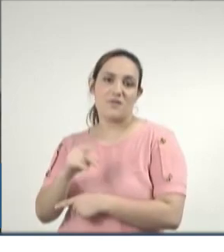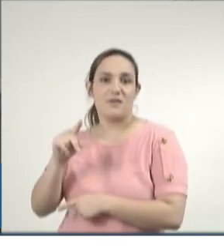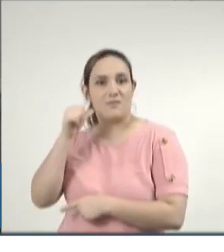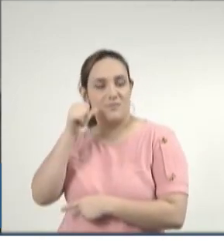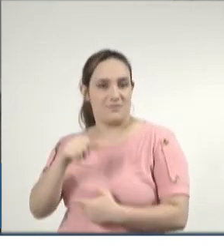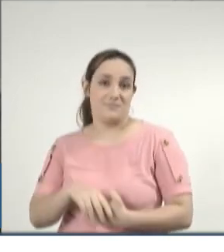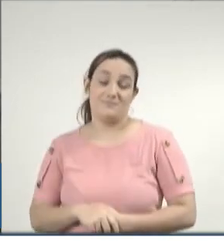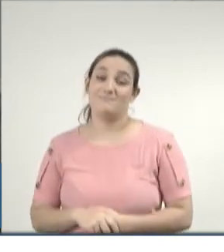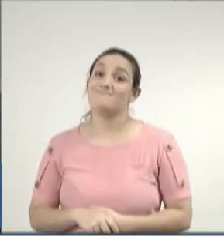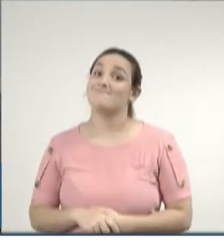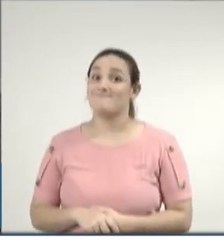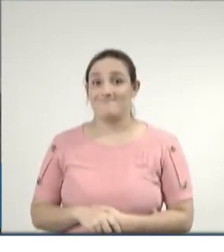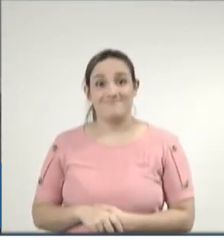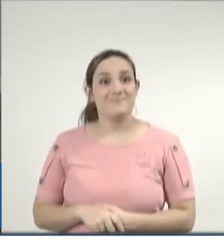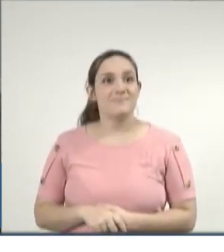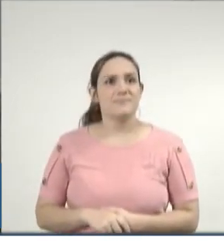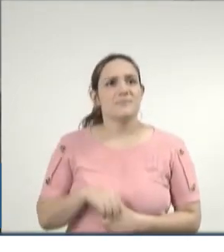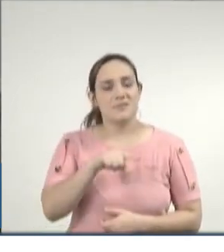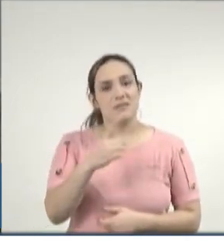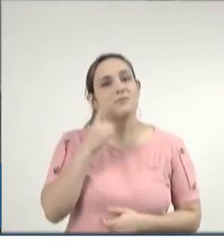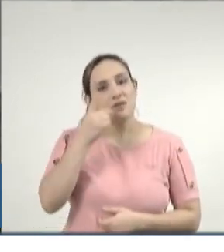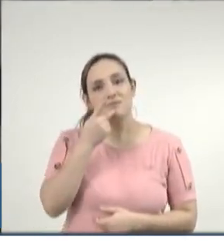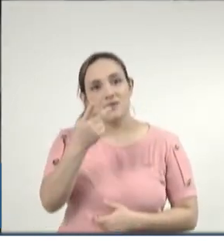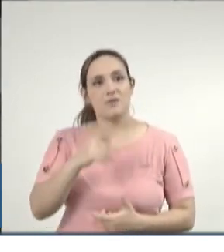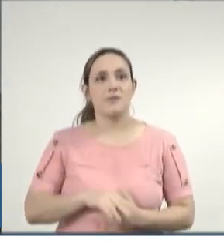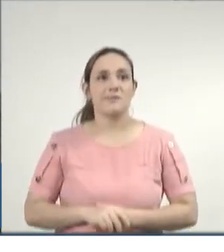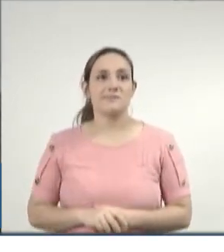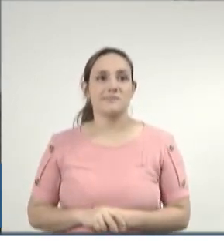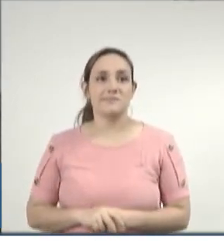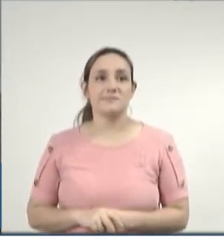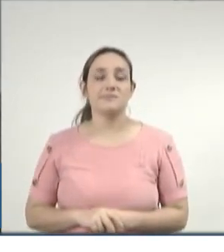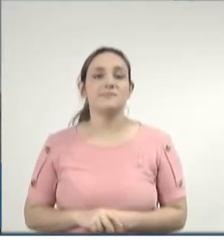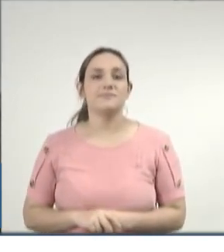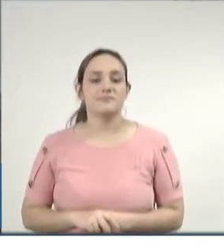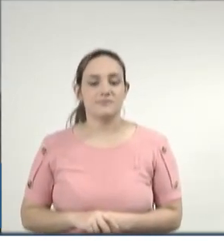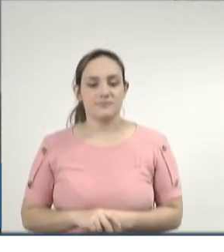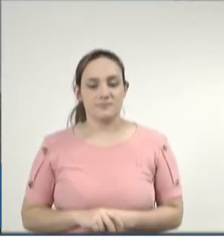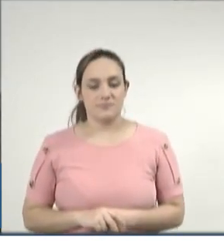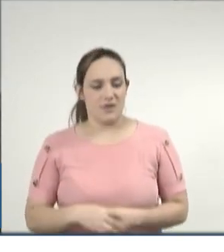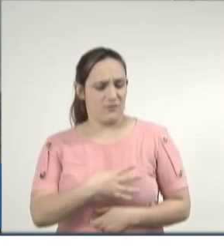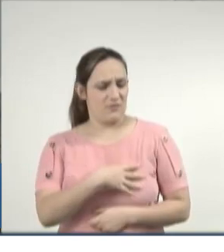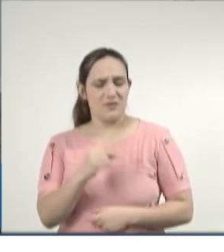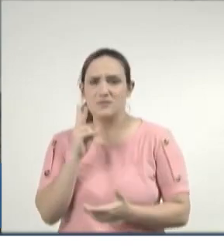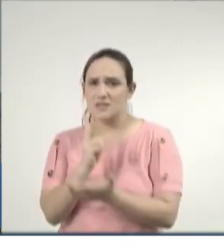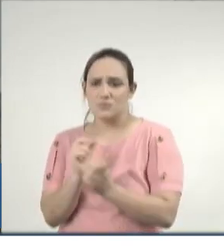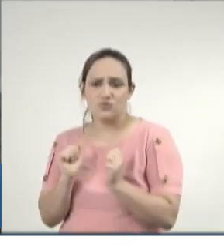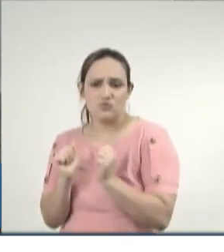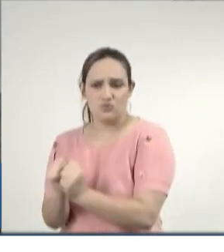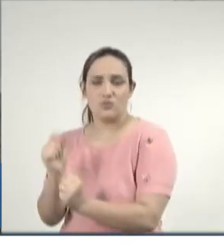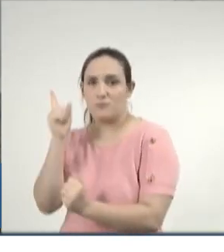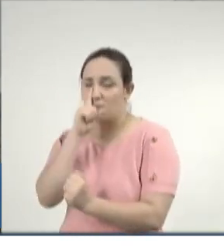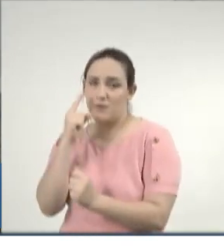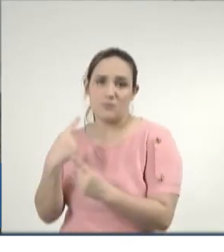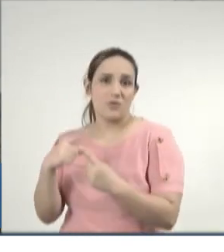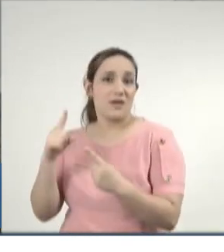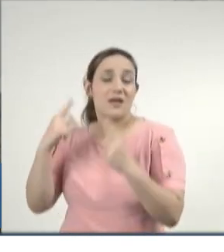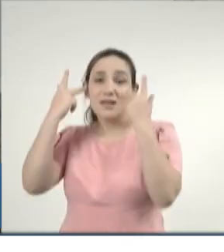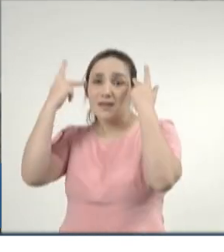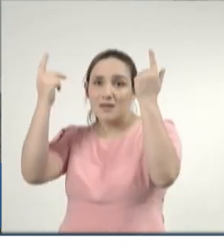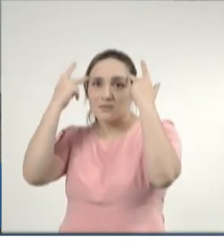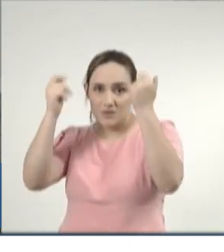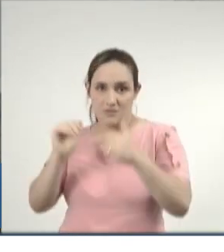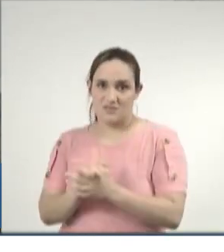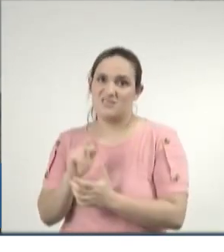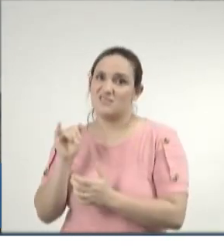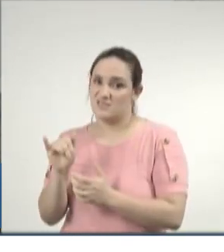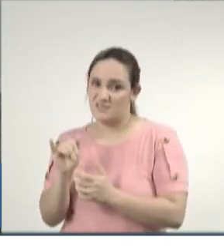E você sabe que é interessante o que a deputada falou? Porque os filhos ficam sempre com a mãe, porque isso é natural. E se